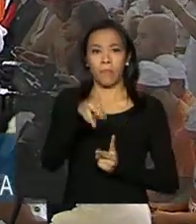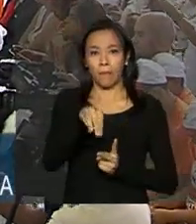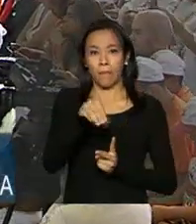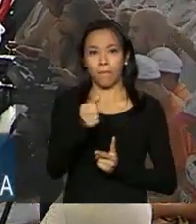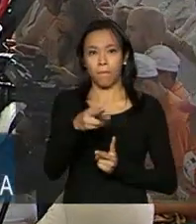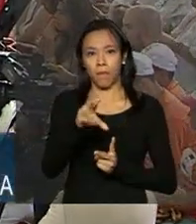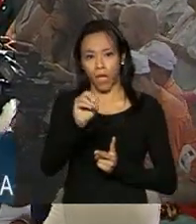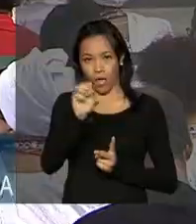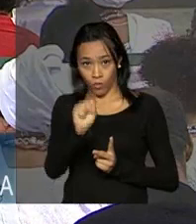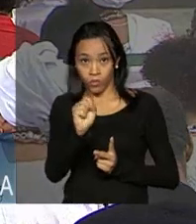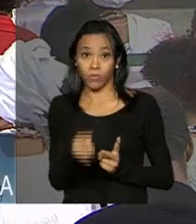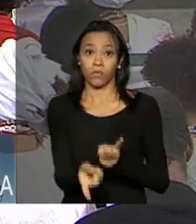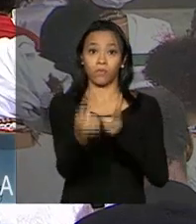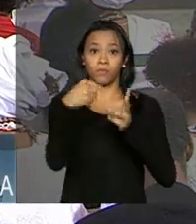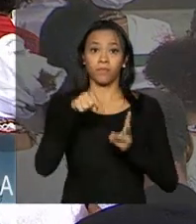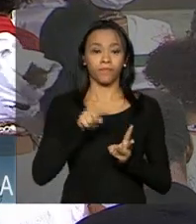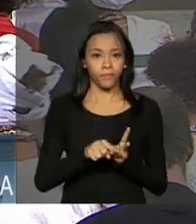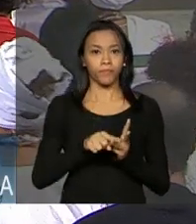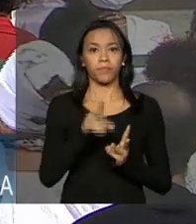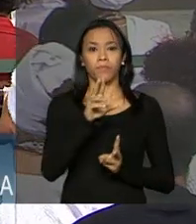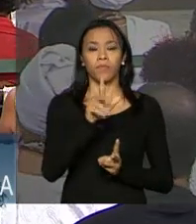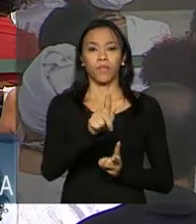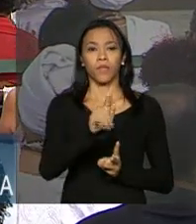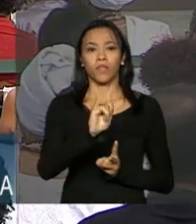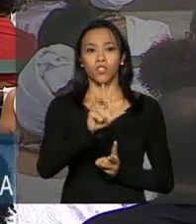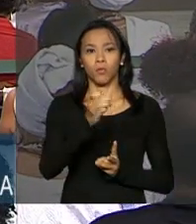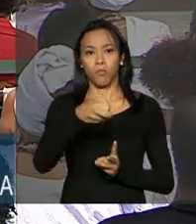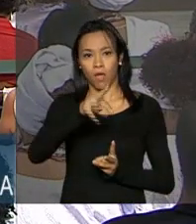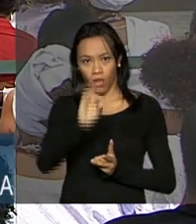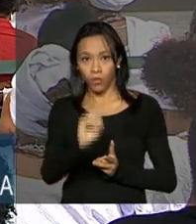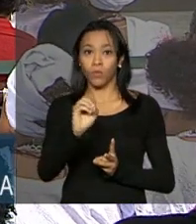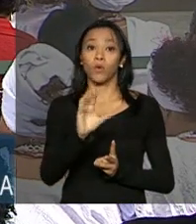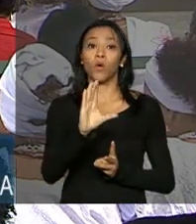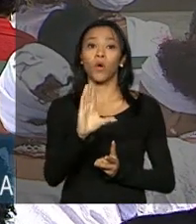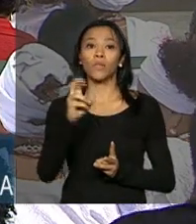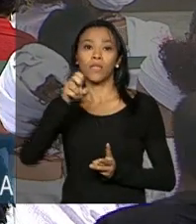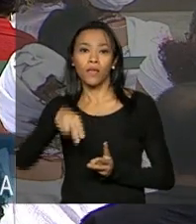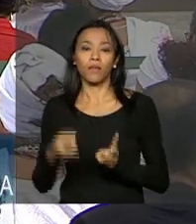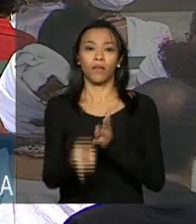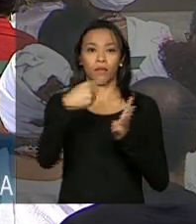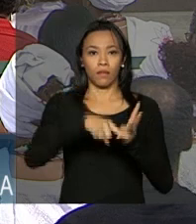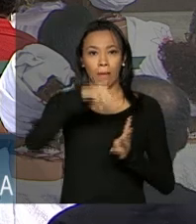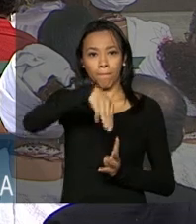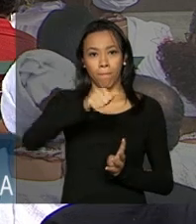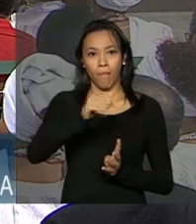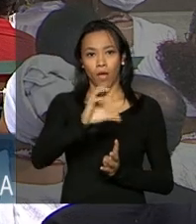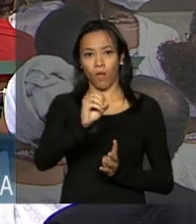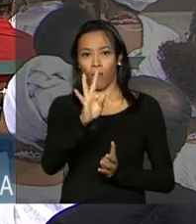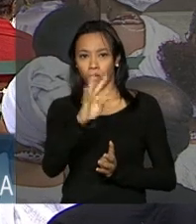Rezende, do SEM, Gilberto Leal, da CONEM, Macota Celinha,